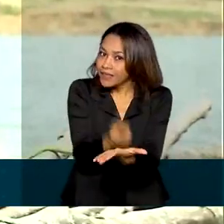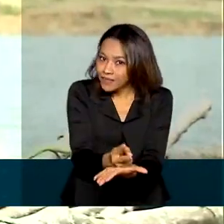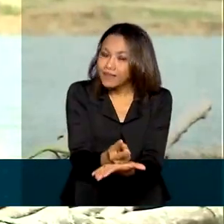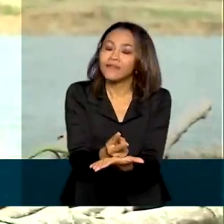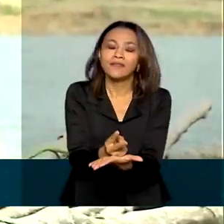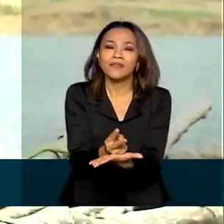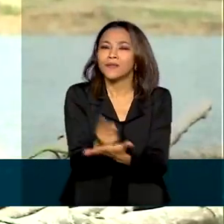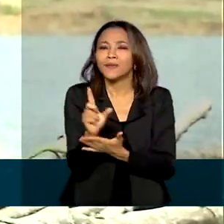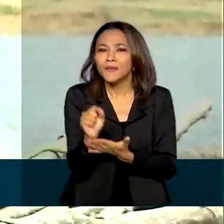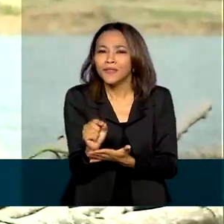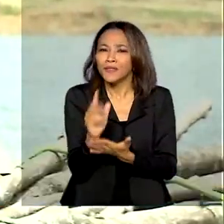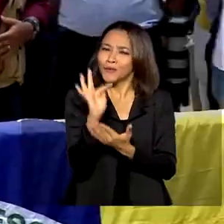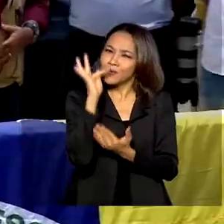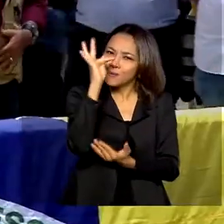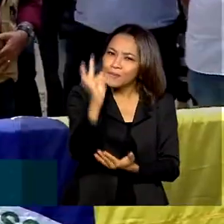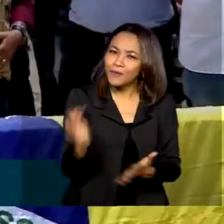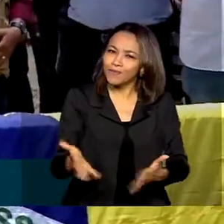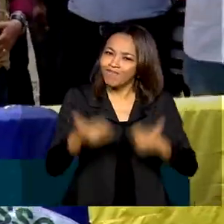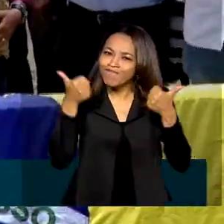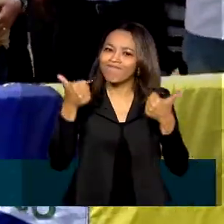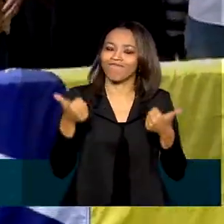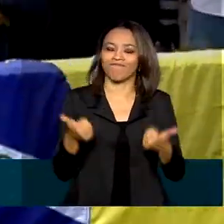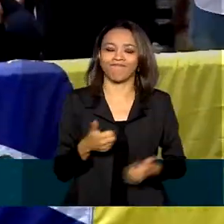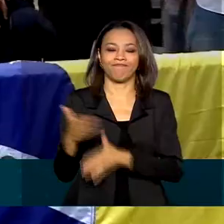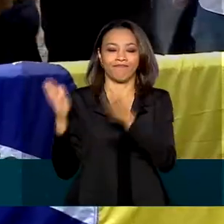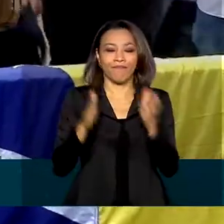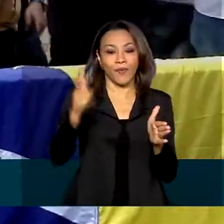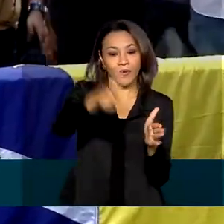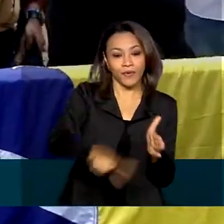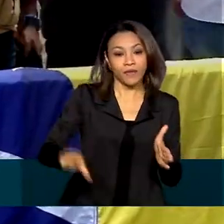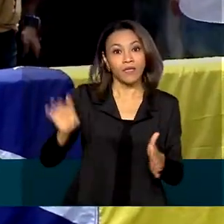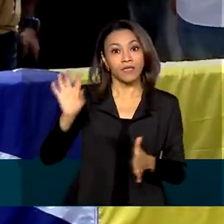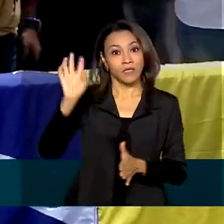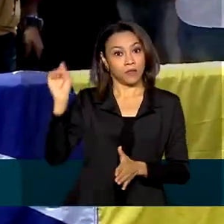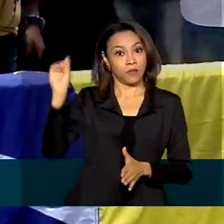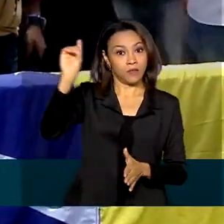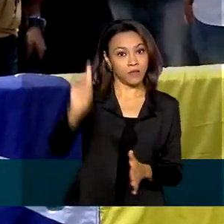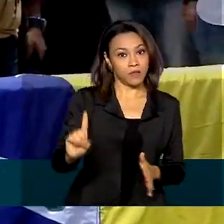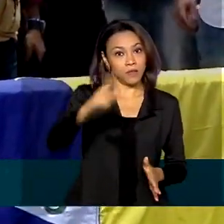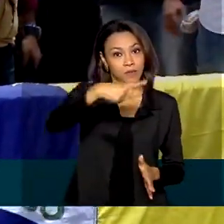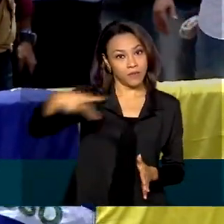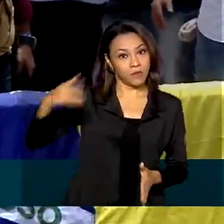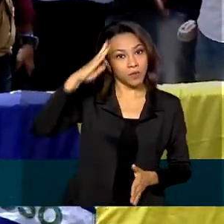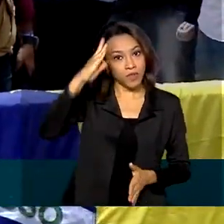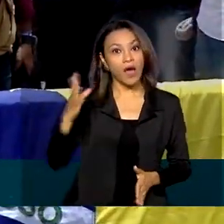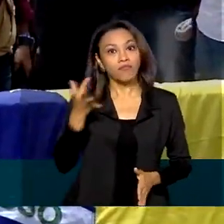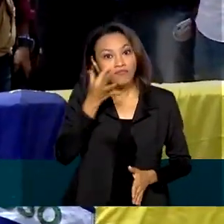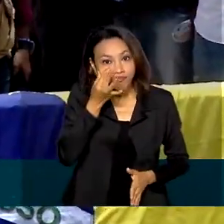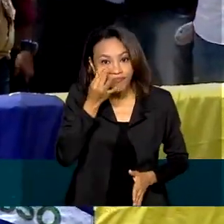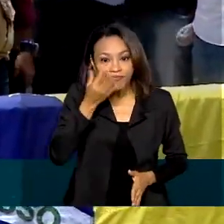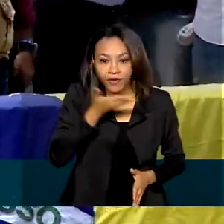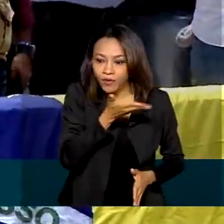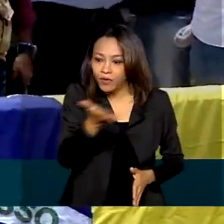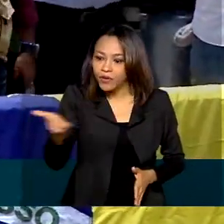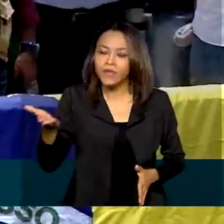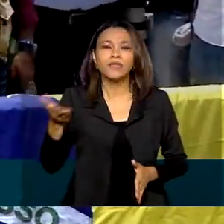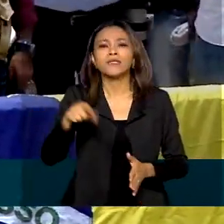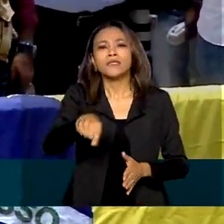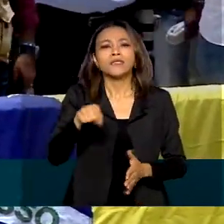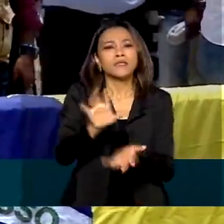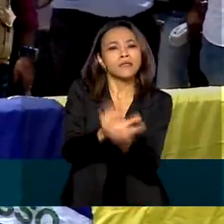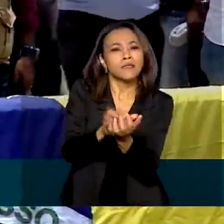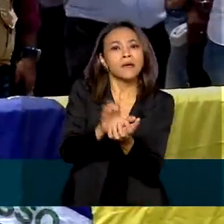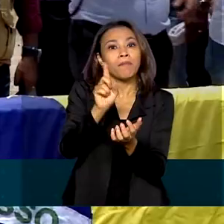mais futuro para gente né mais uma vez o presidente Jair bolsonaro esteve no semiárido de Pernambuco para